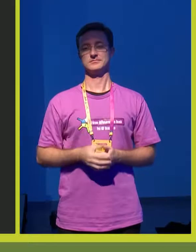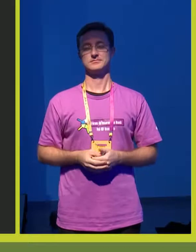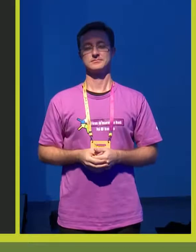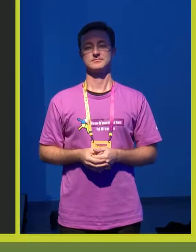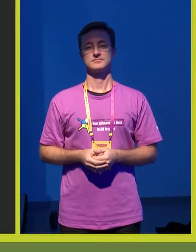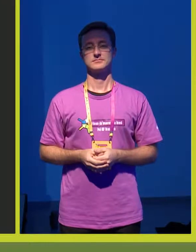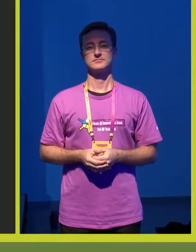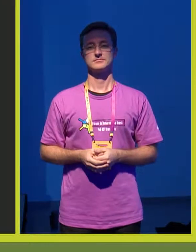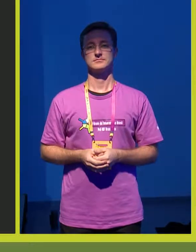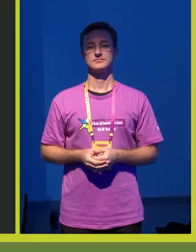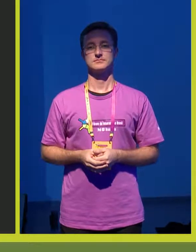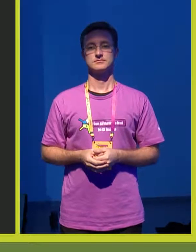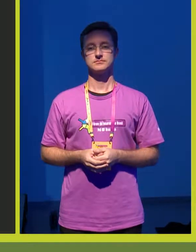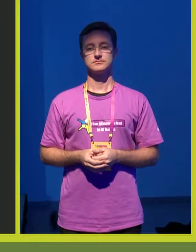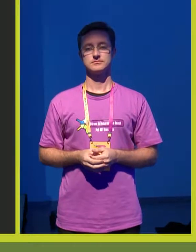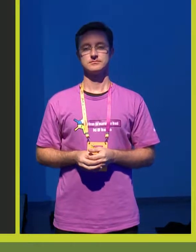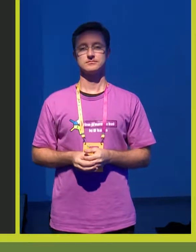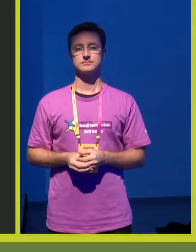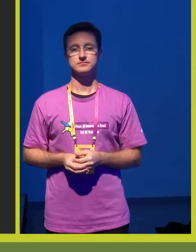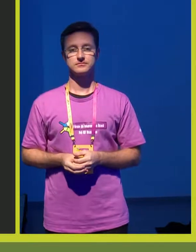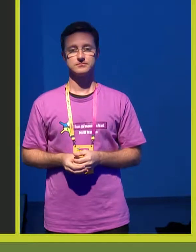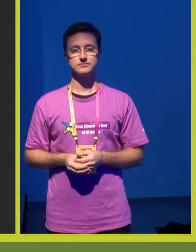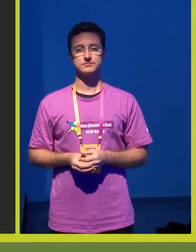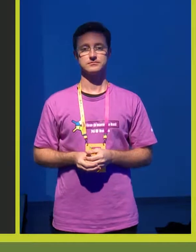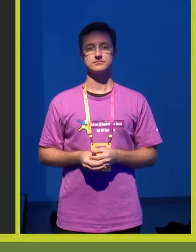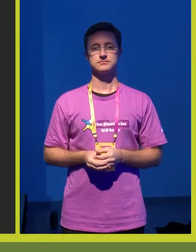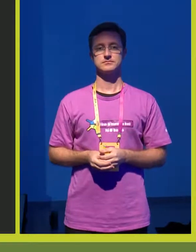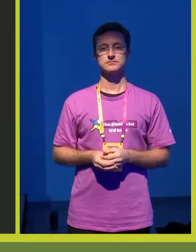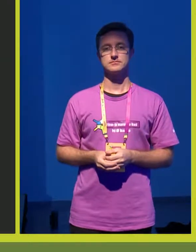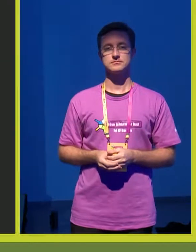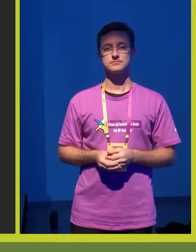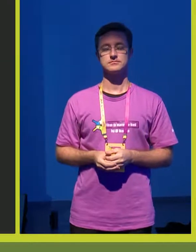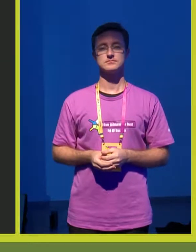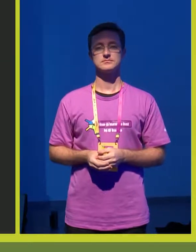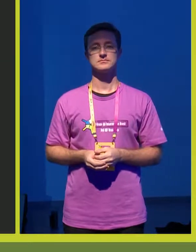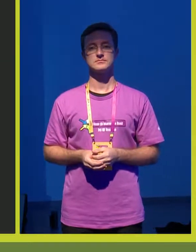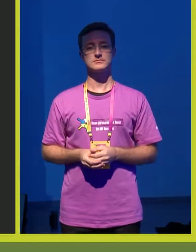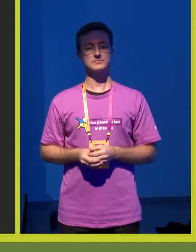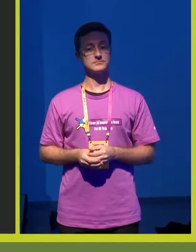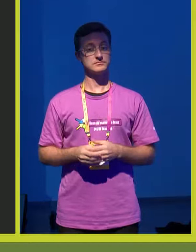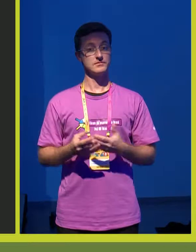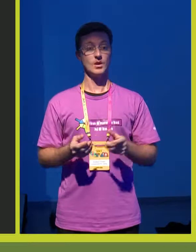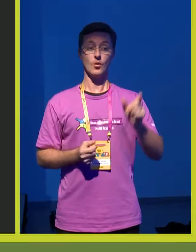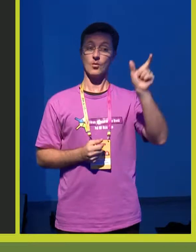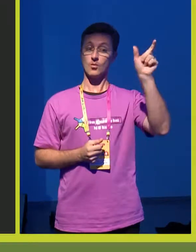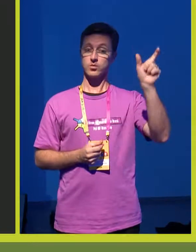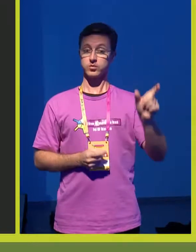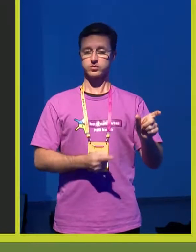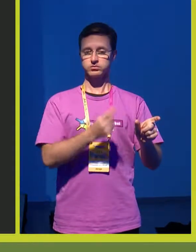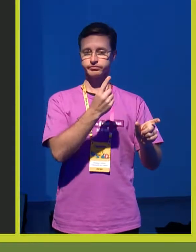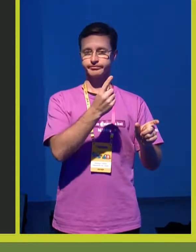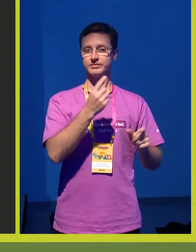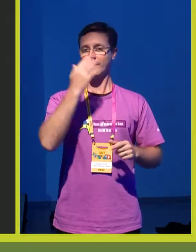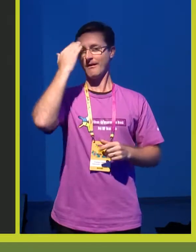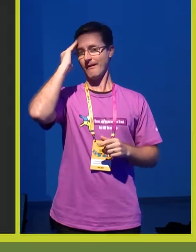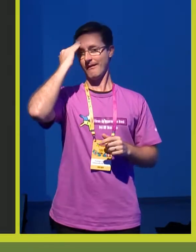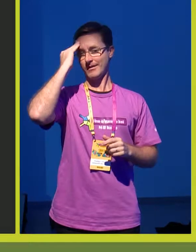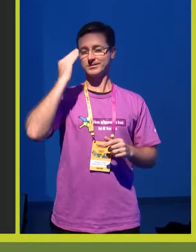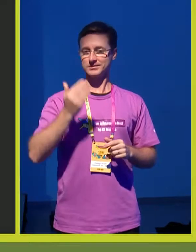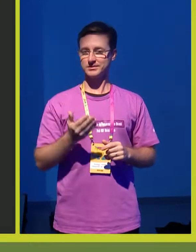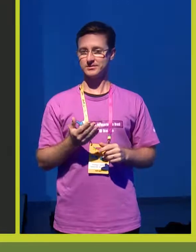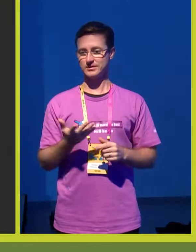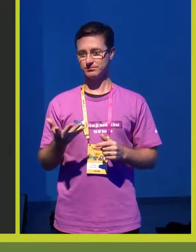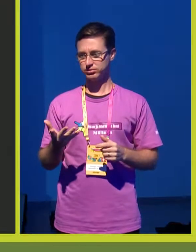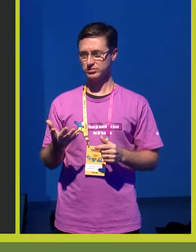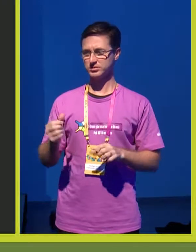Finalmente, eu diria, alguém se deu conta de que levar adiante esse tipo de interpretação seria